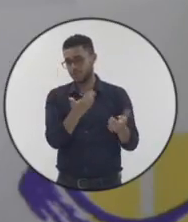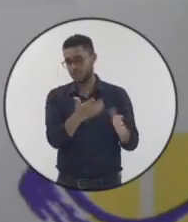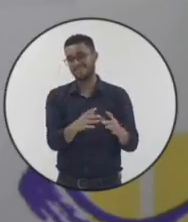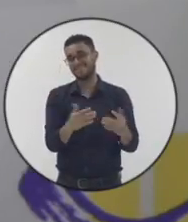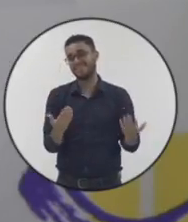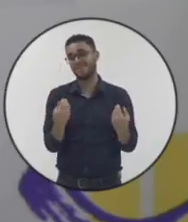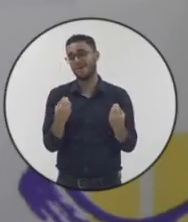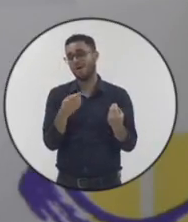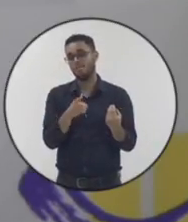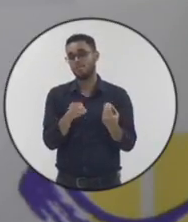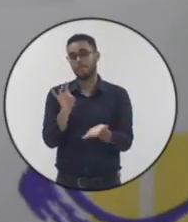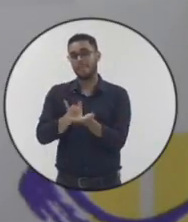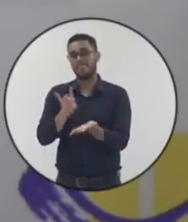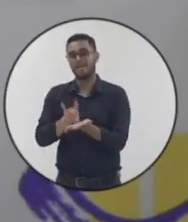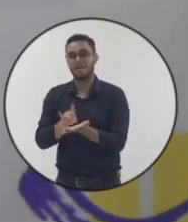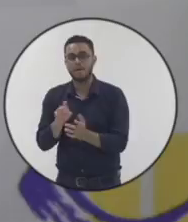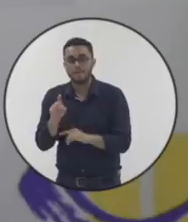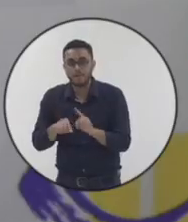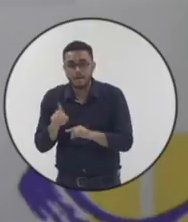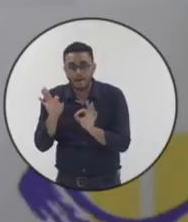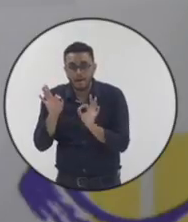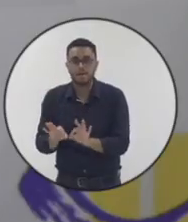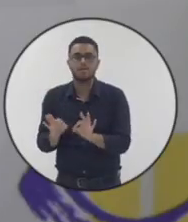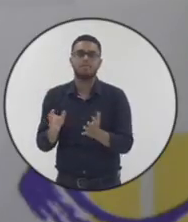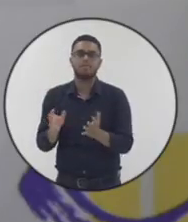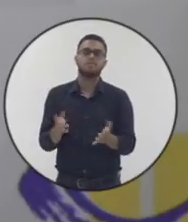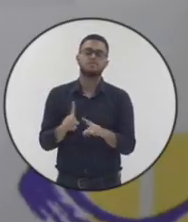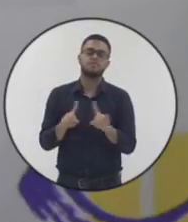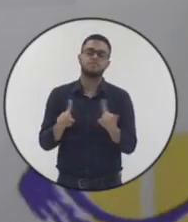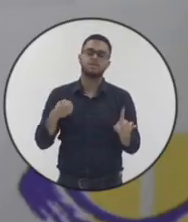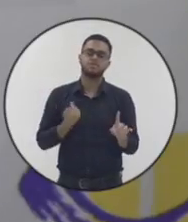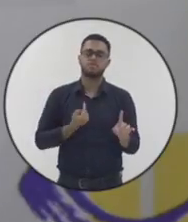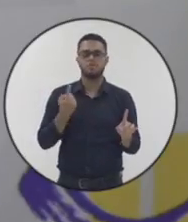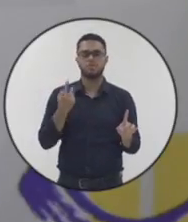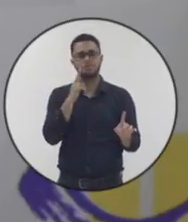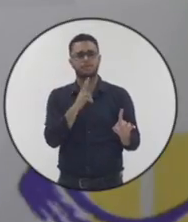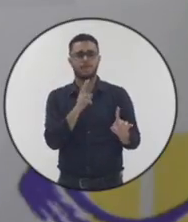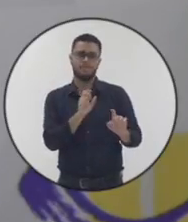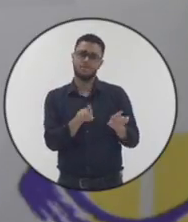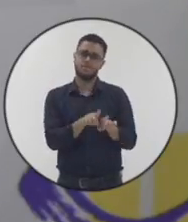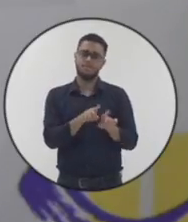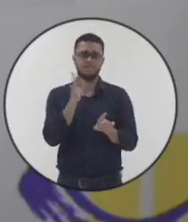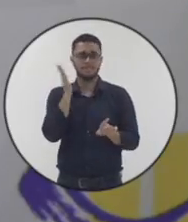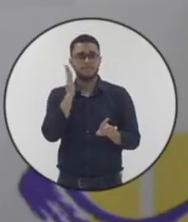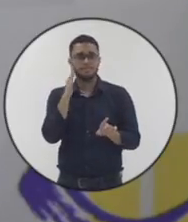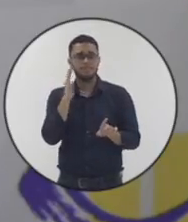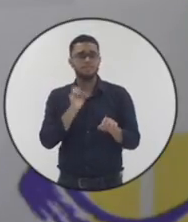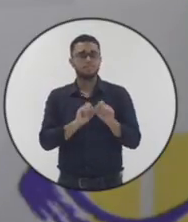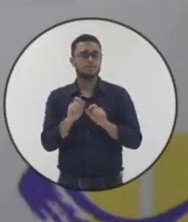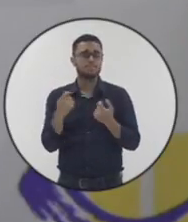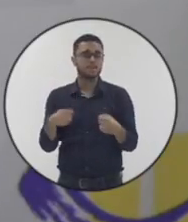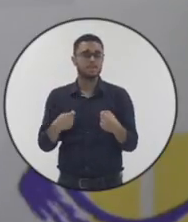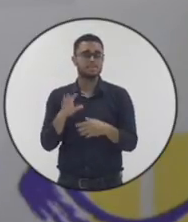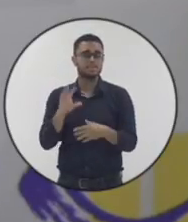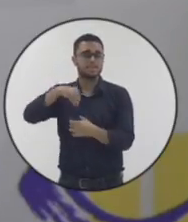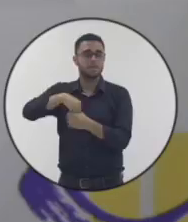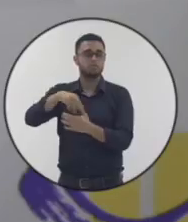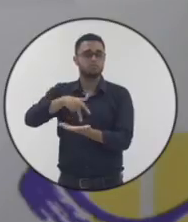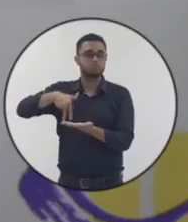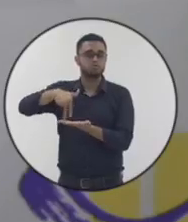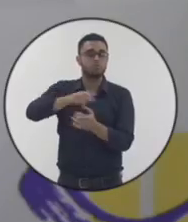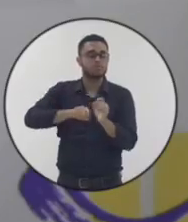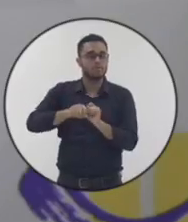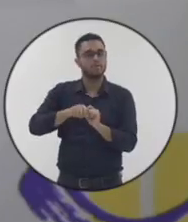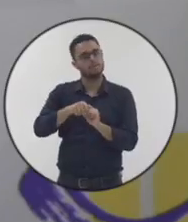ganha materialidade, essa política não ganha eficácia. Então, sabendo disso, talvez o que a gente precise nos vários equipamentos do SUS e do SUAS é o que